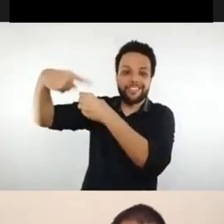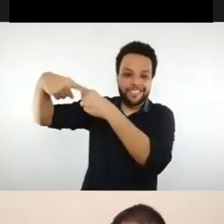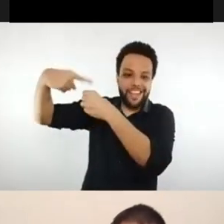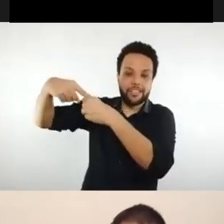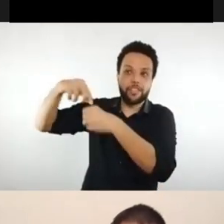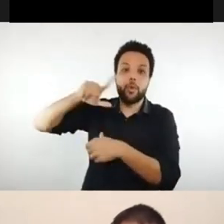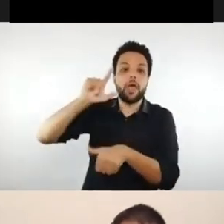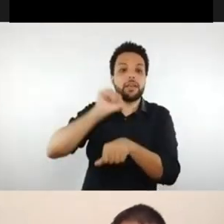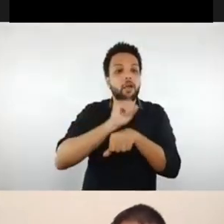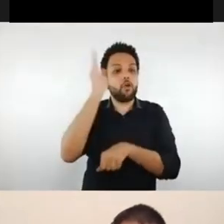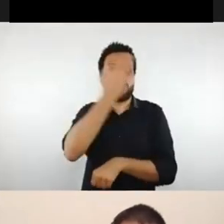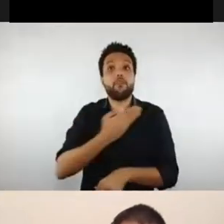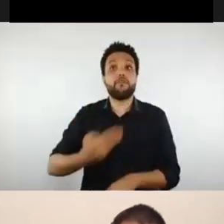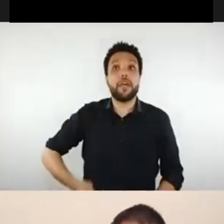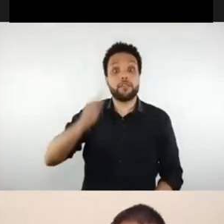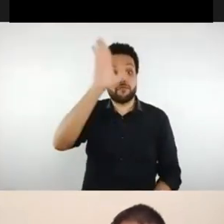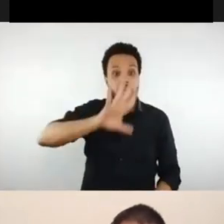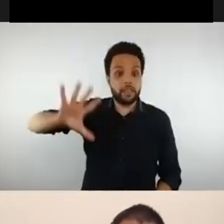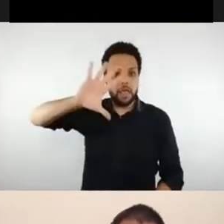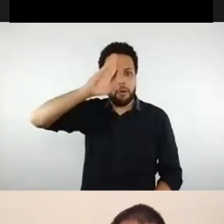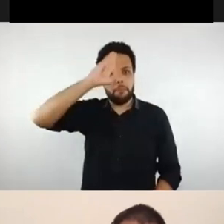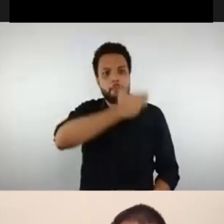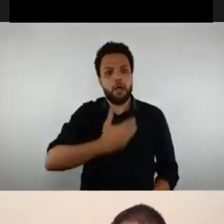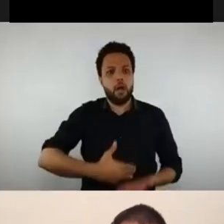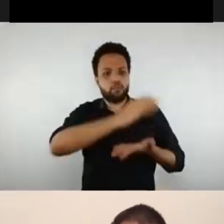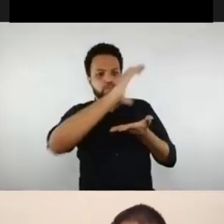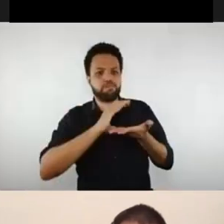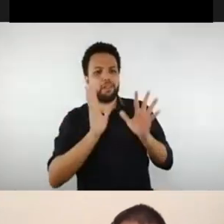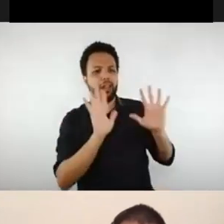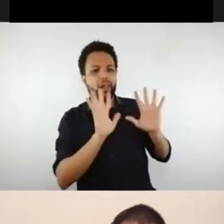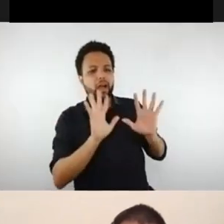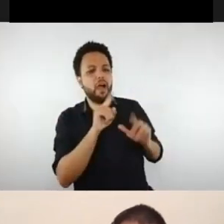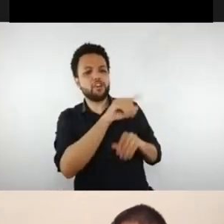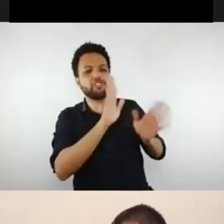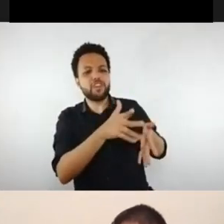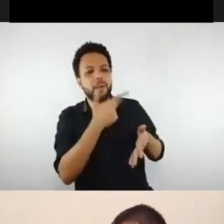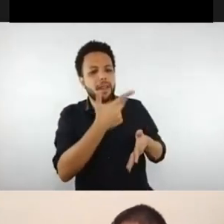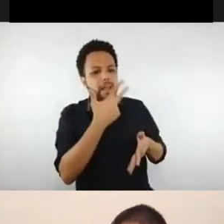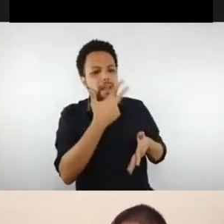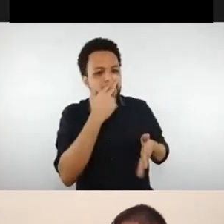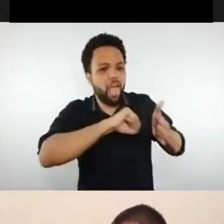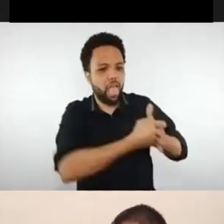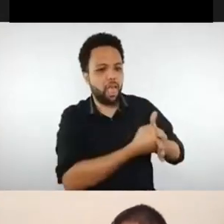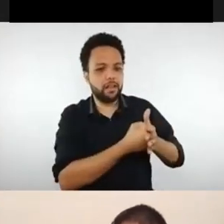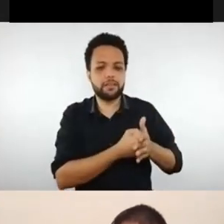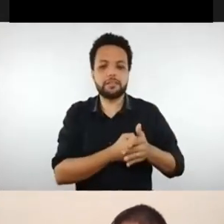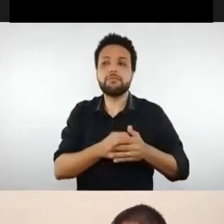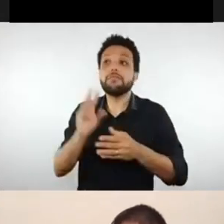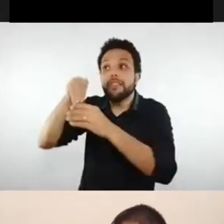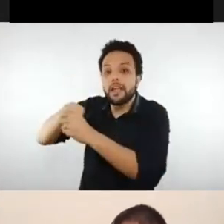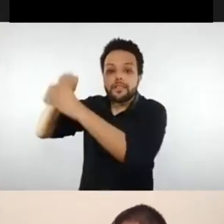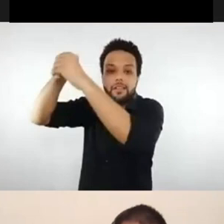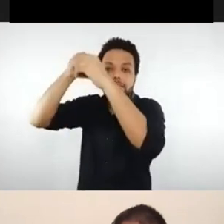mais esperando que o federal dê conta do país. Eu acho que a gente não vai ter mais esse momento. Então, eu acho que agora